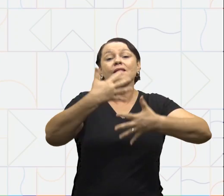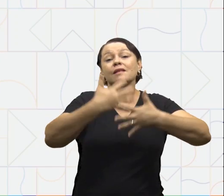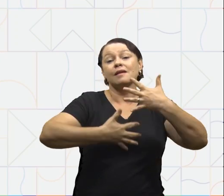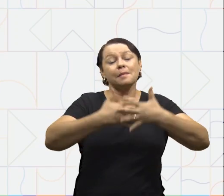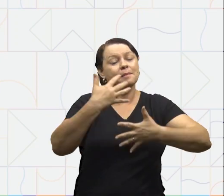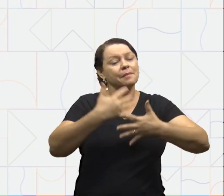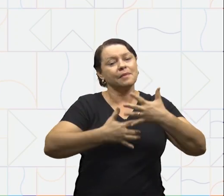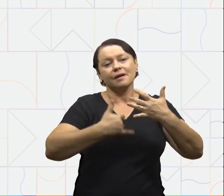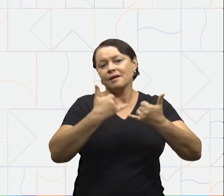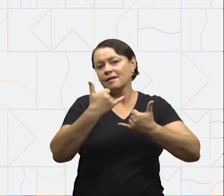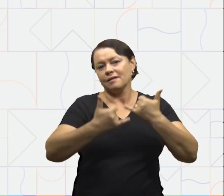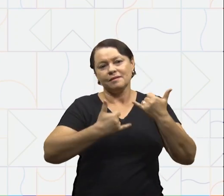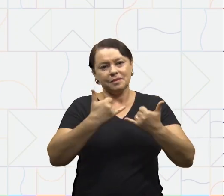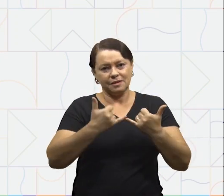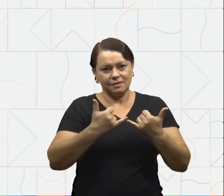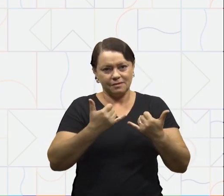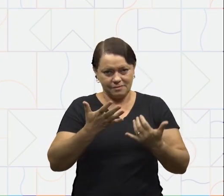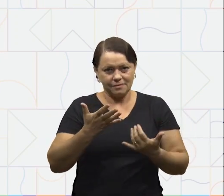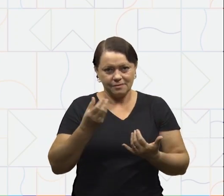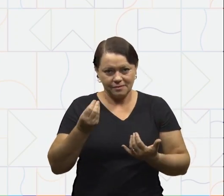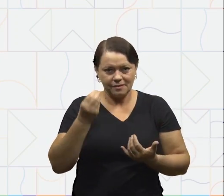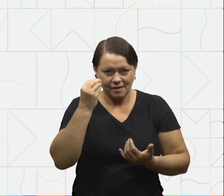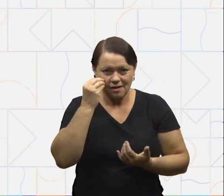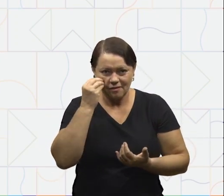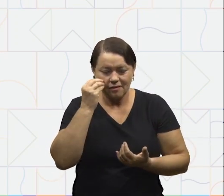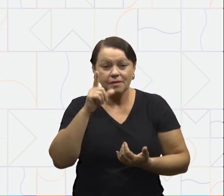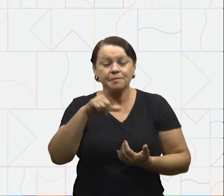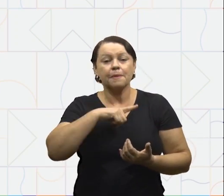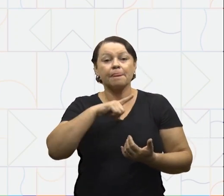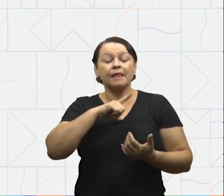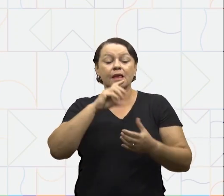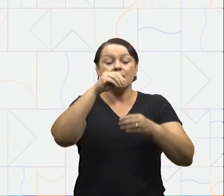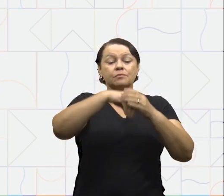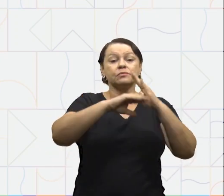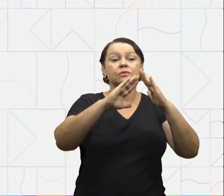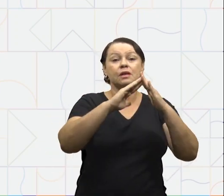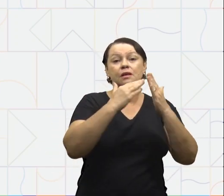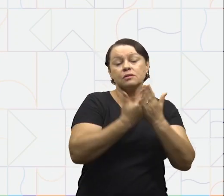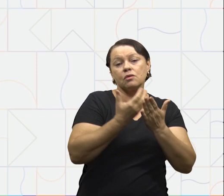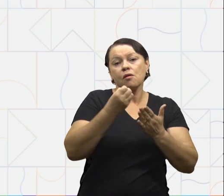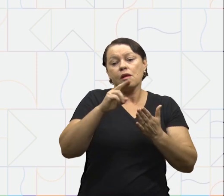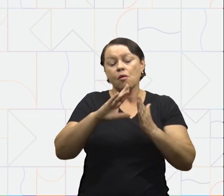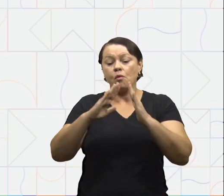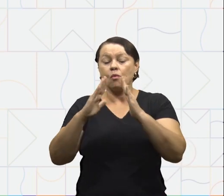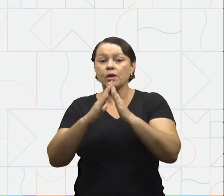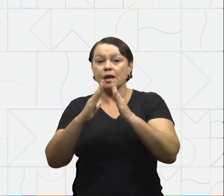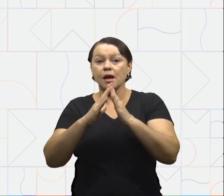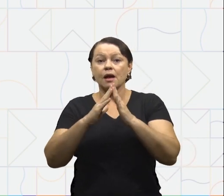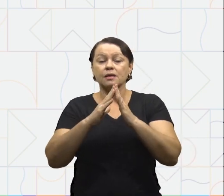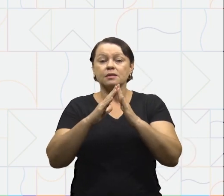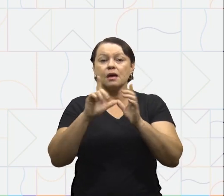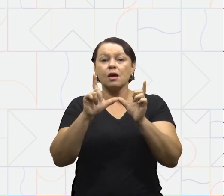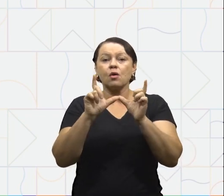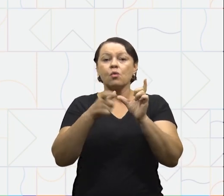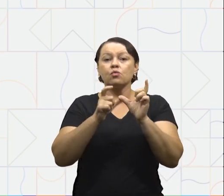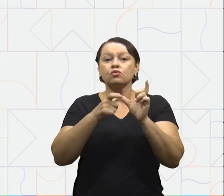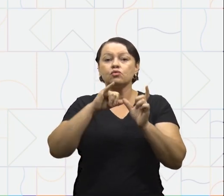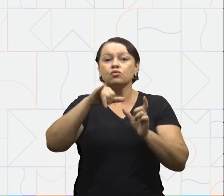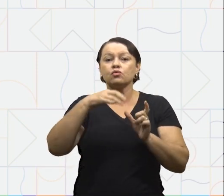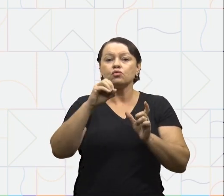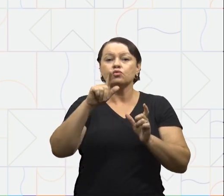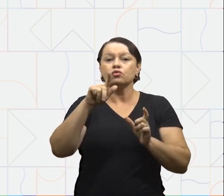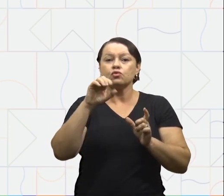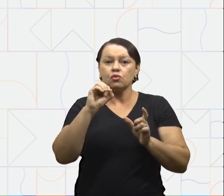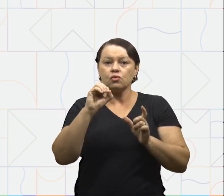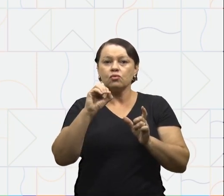a diversão. Quer ver? Existe um jogo que você já deve ter jogado na escola ou em casa, pois é um jogo muito conhecido. Ele